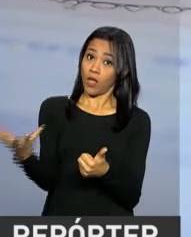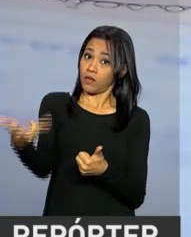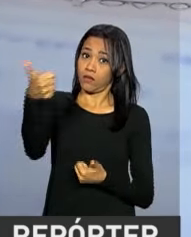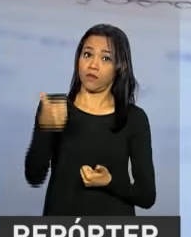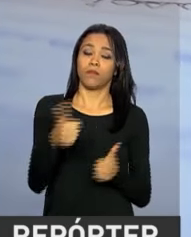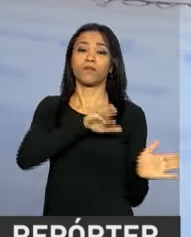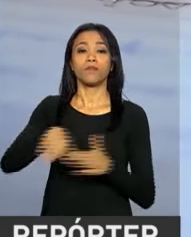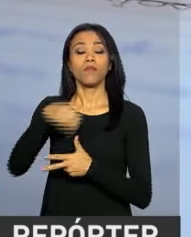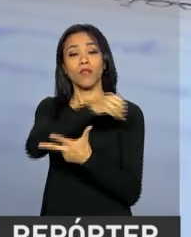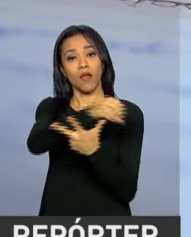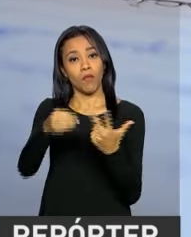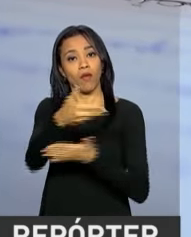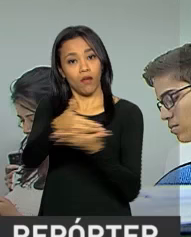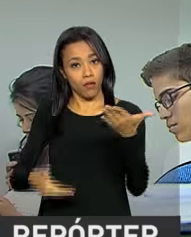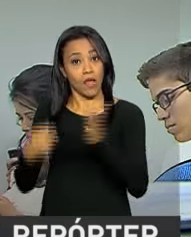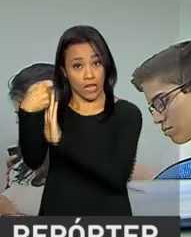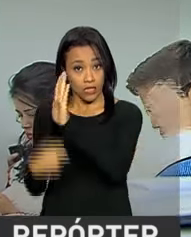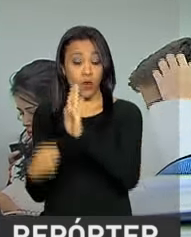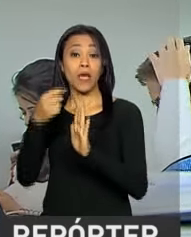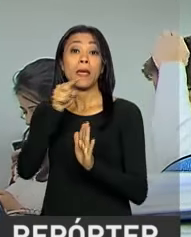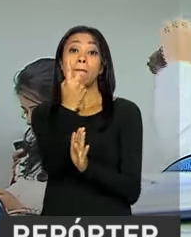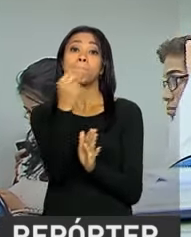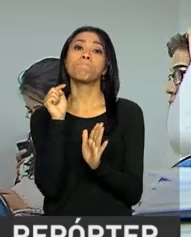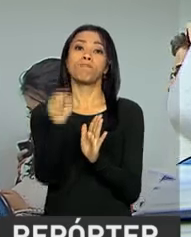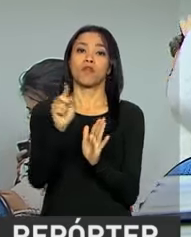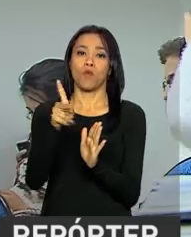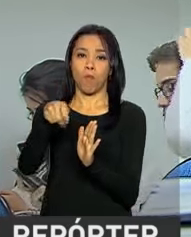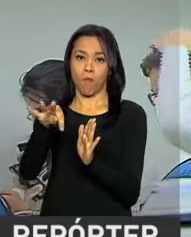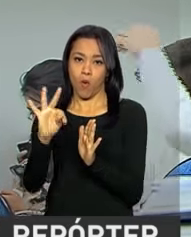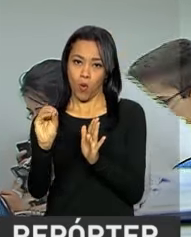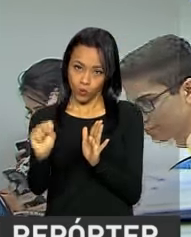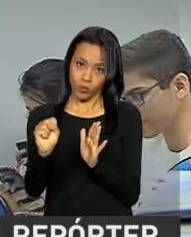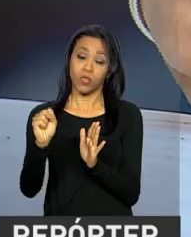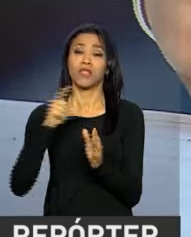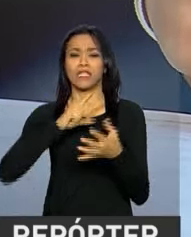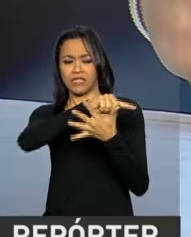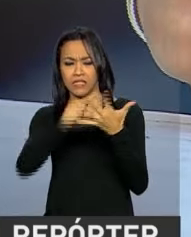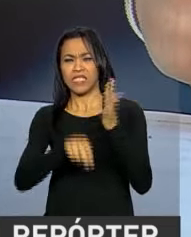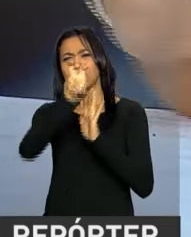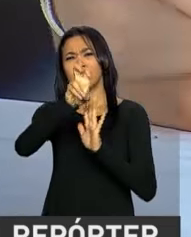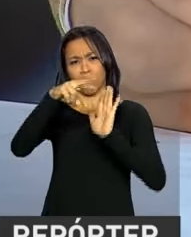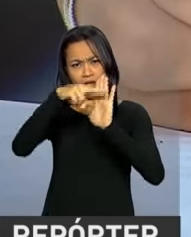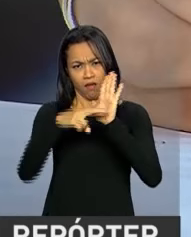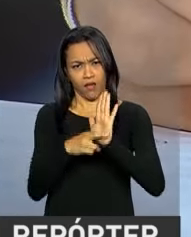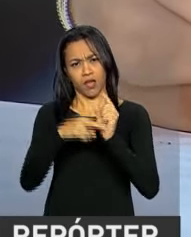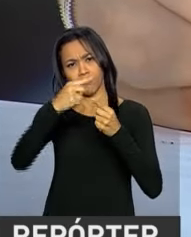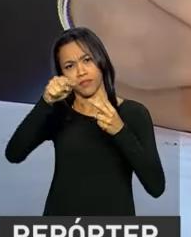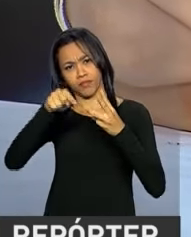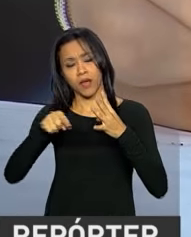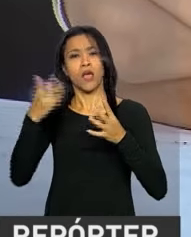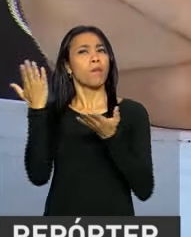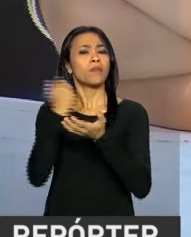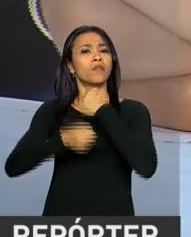redação do Enem Vale 1000 pontos 200 para cada uma das cinco competências avaliadas no ano passado o tema foi a